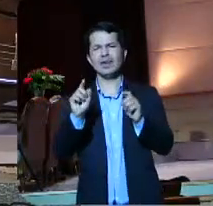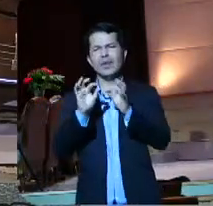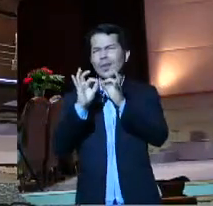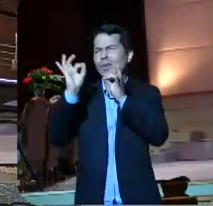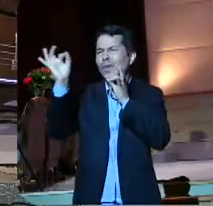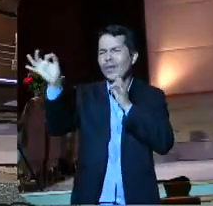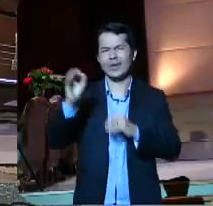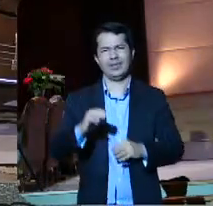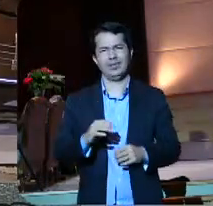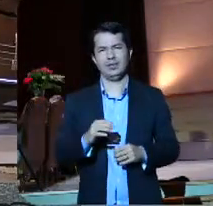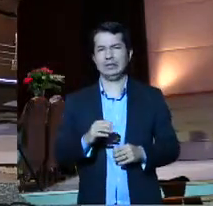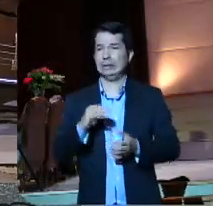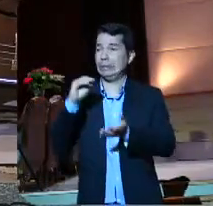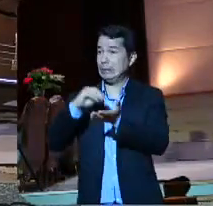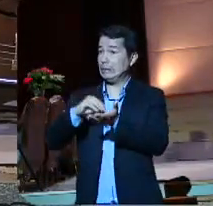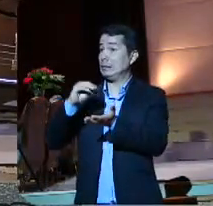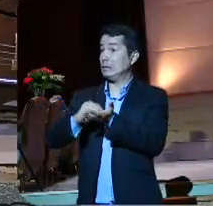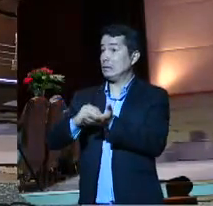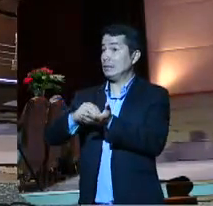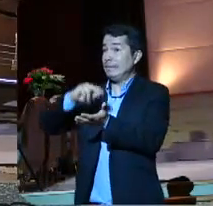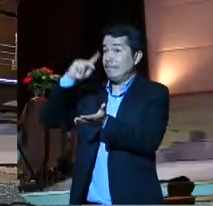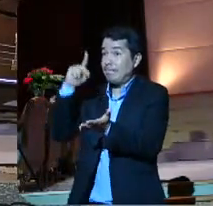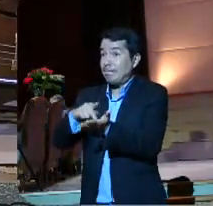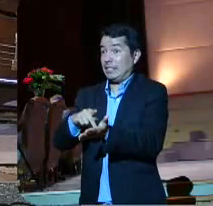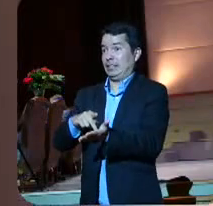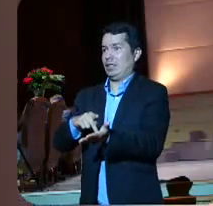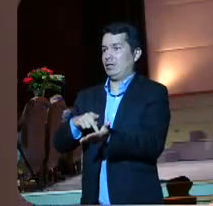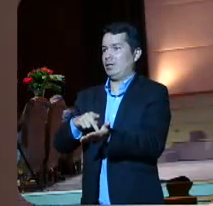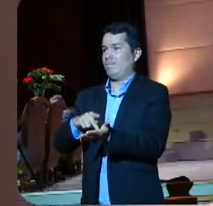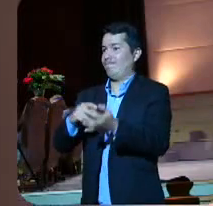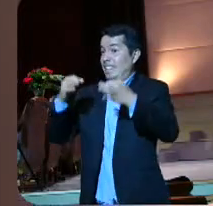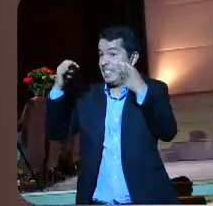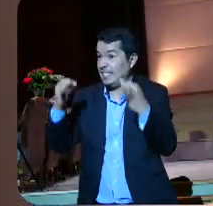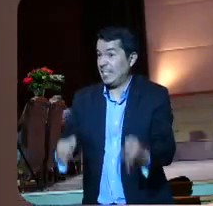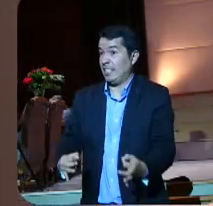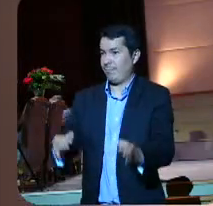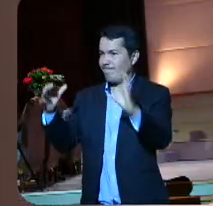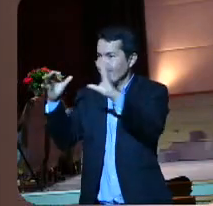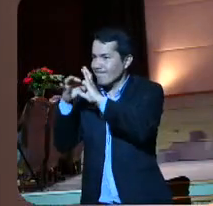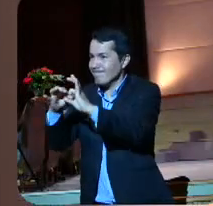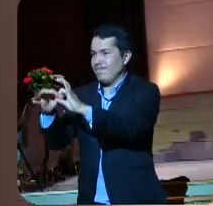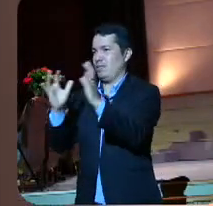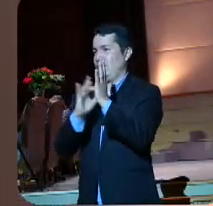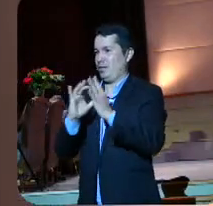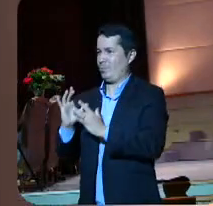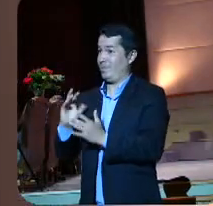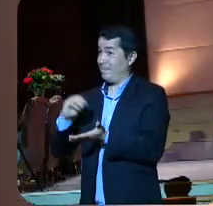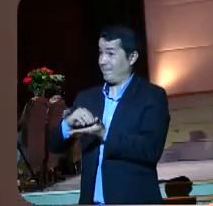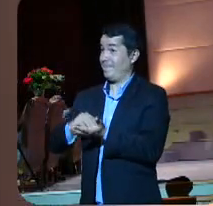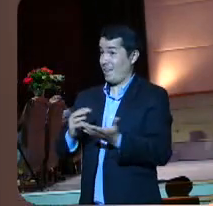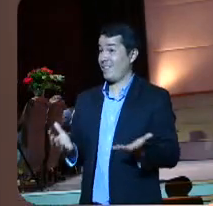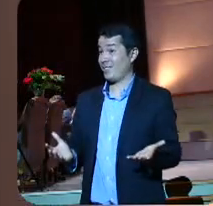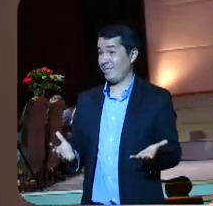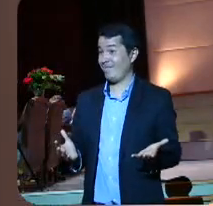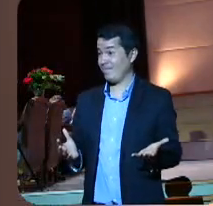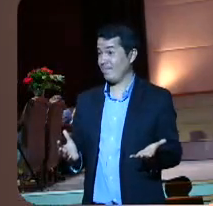cristã genuína, que cumpra os propósitos de Deus do jeito da gente. Ou a gente